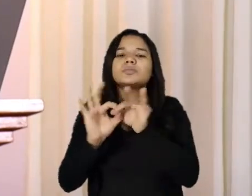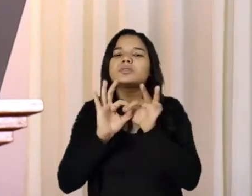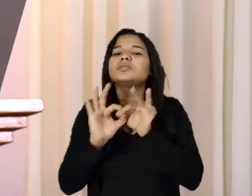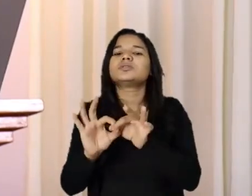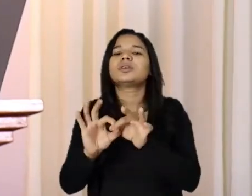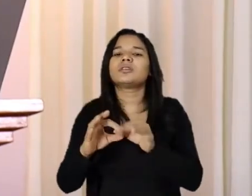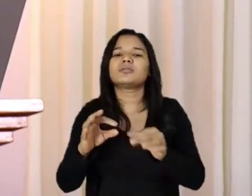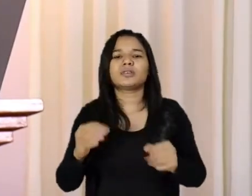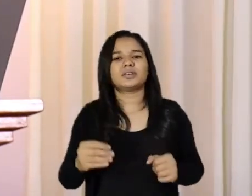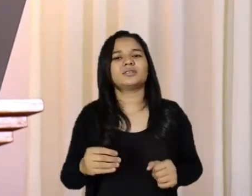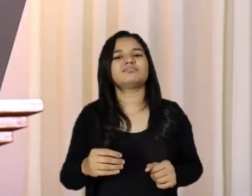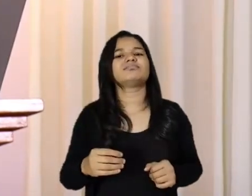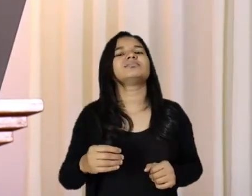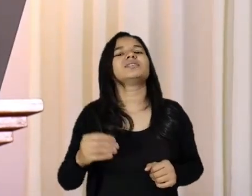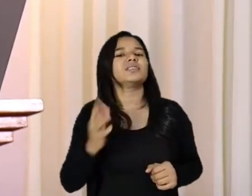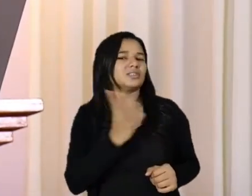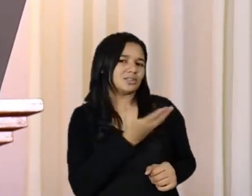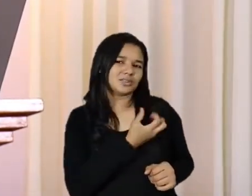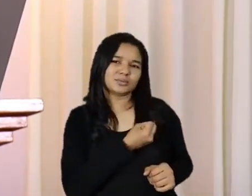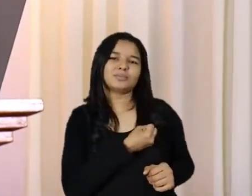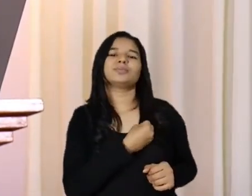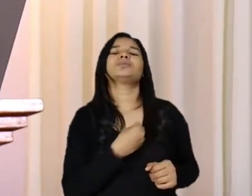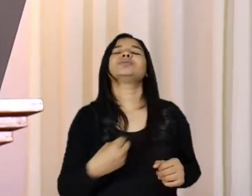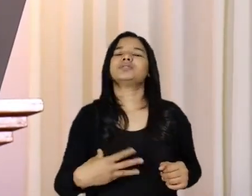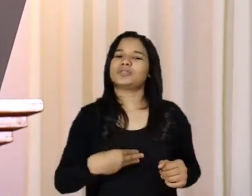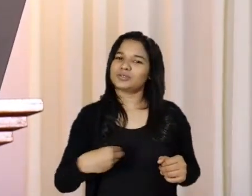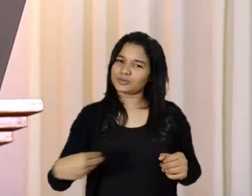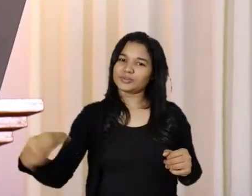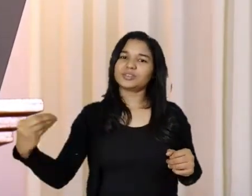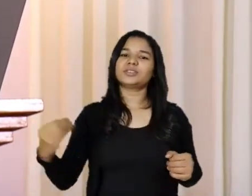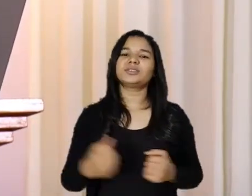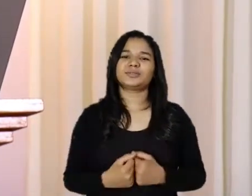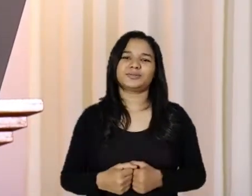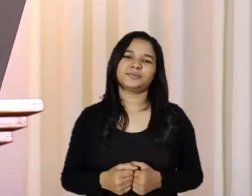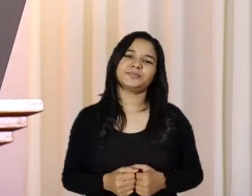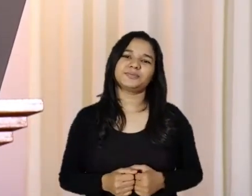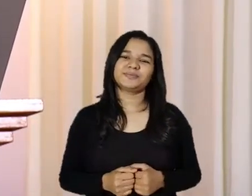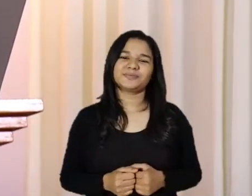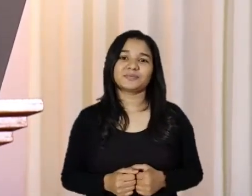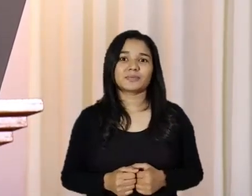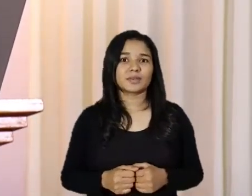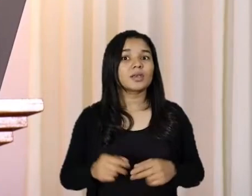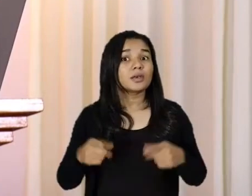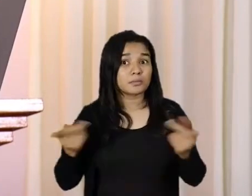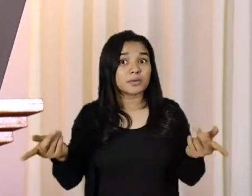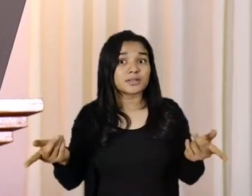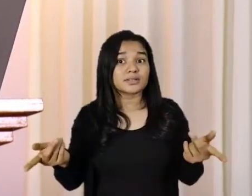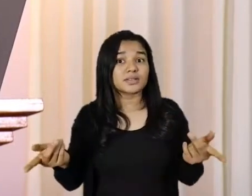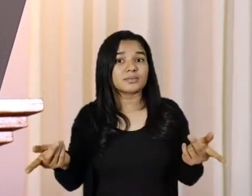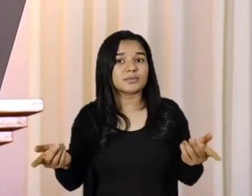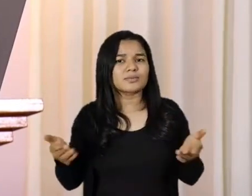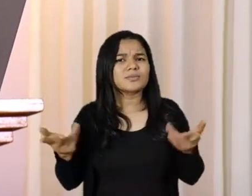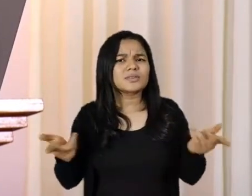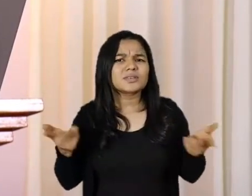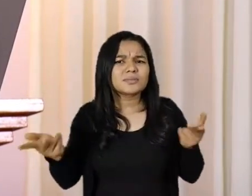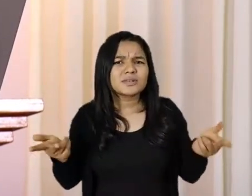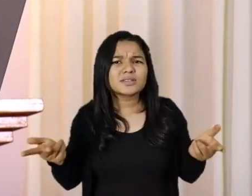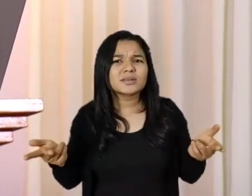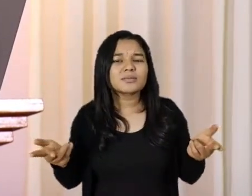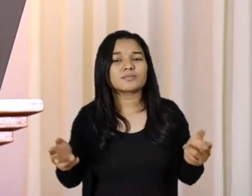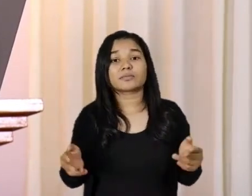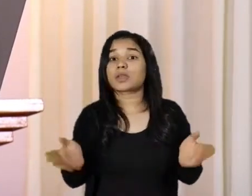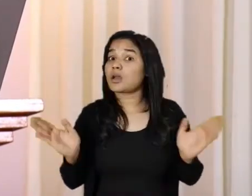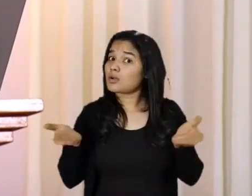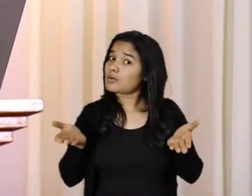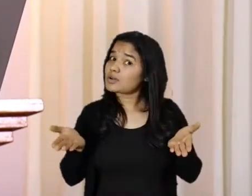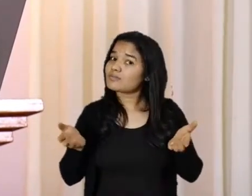e suas noras. Percebam a diferença de atitude? E aqui fica uma reflexão para você e para mim. De